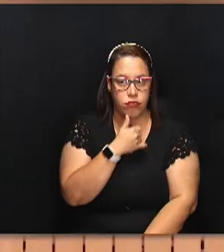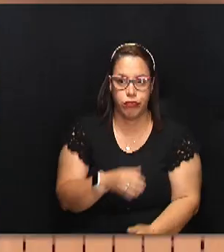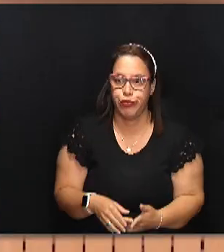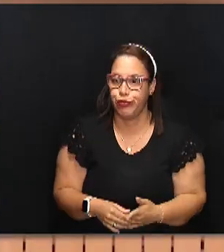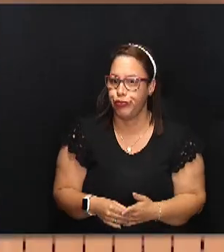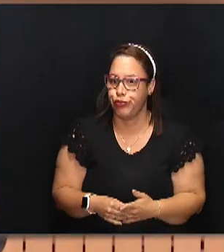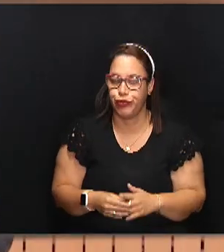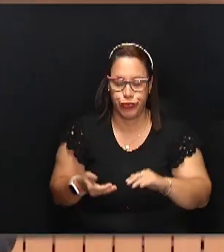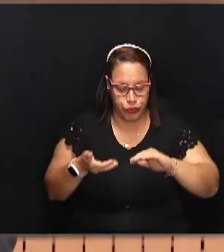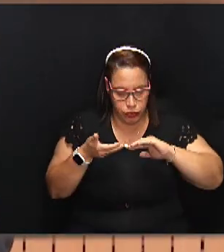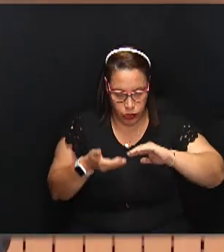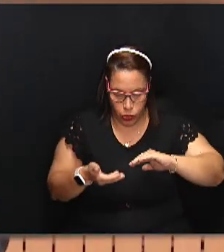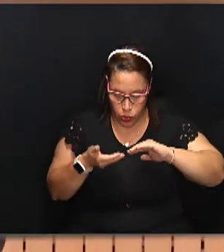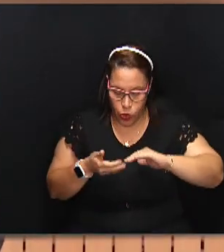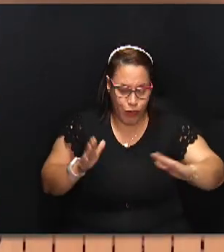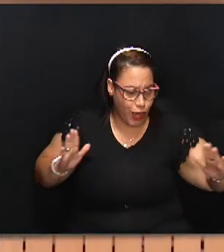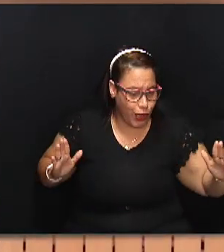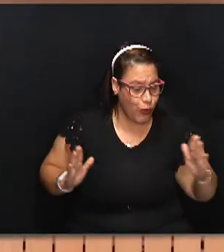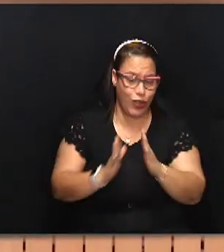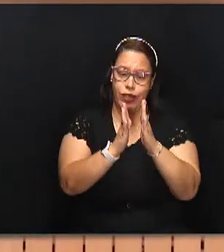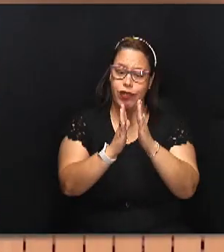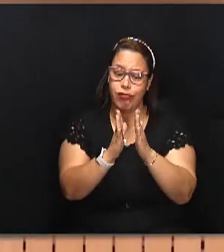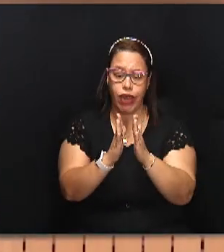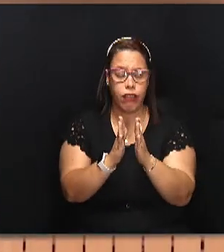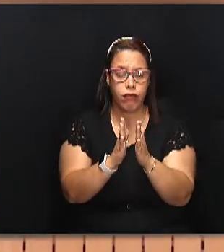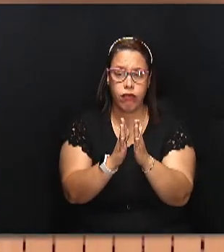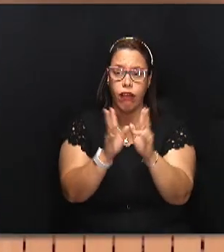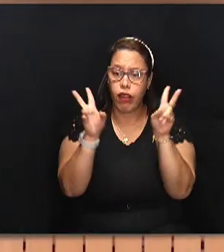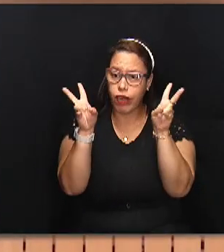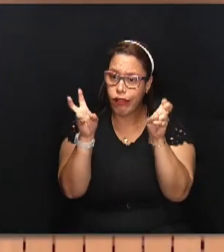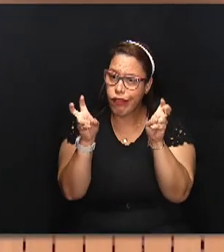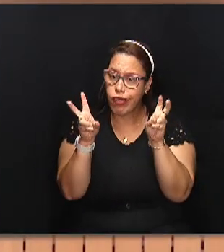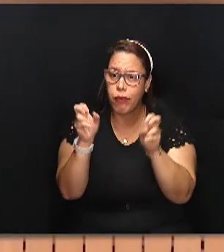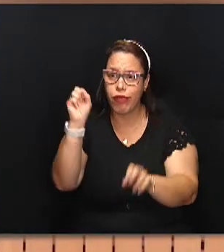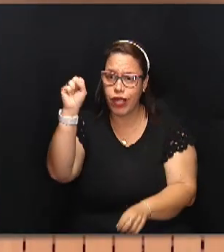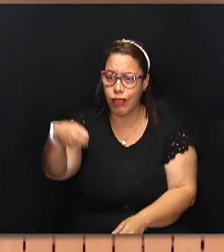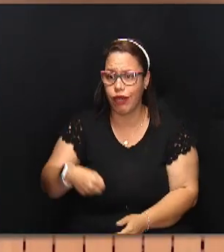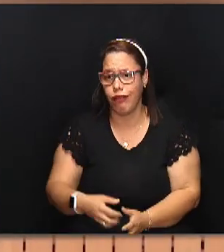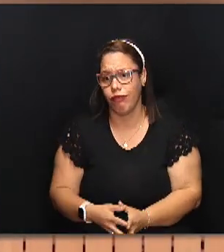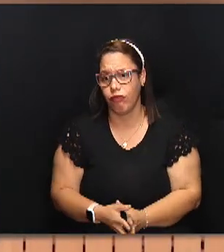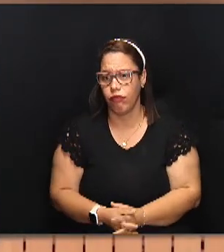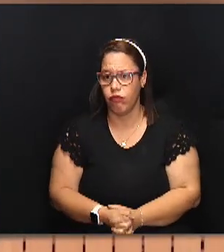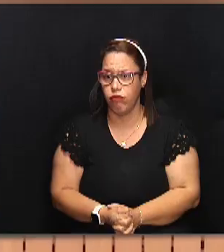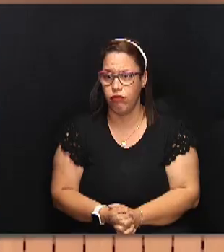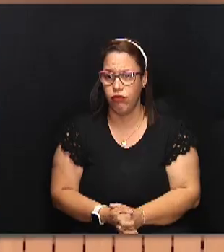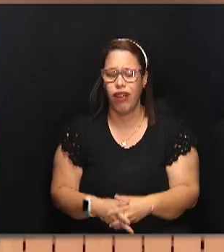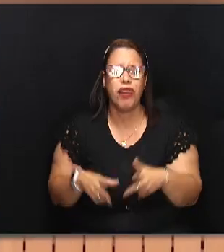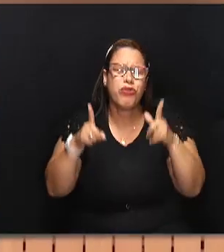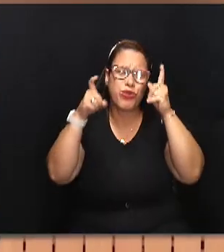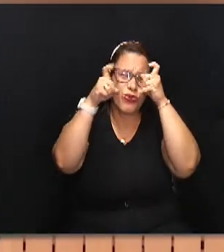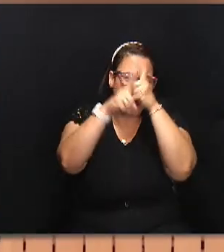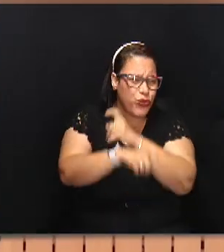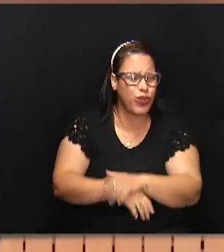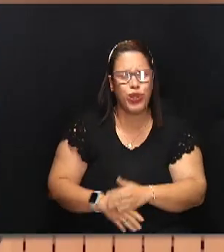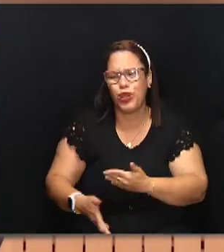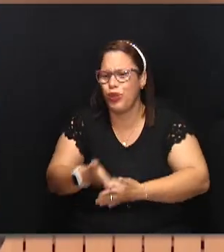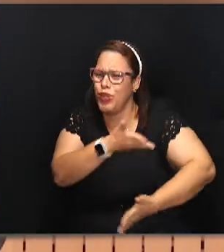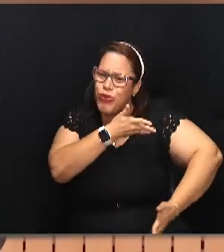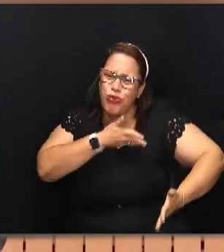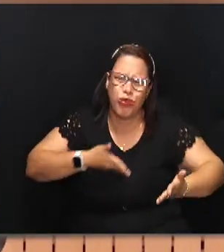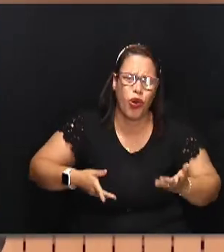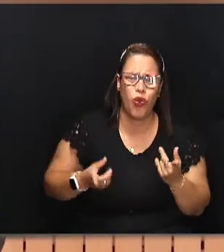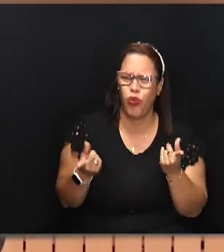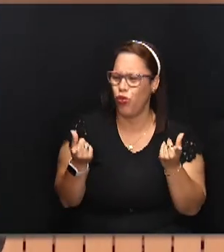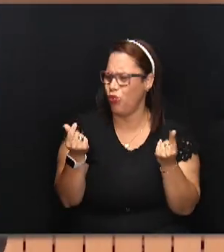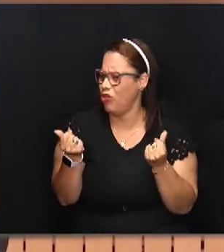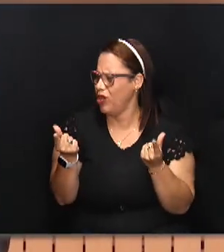Congresso Nacional tem que enfrentar essa temática, é algo espinhoso, é algo que envolve muito